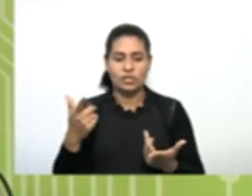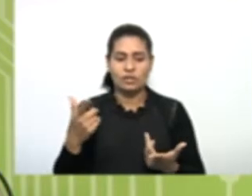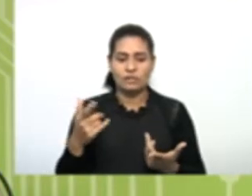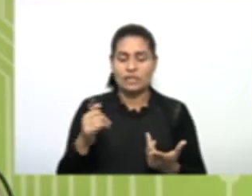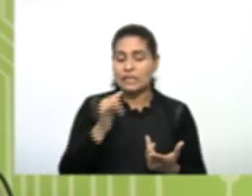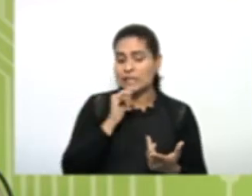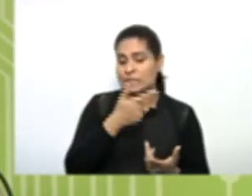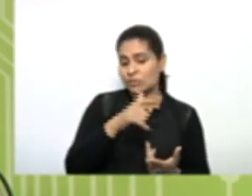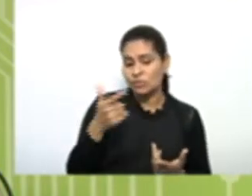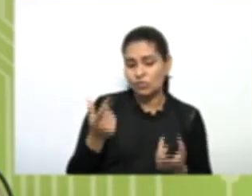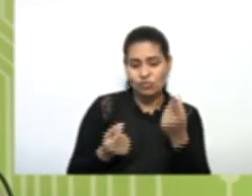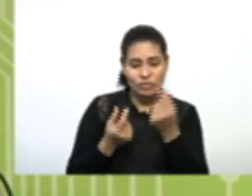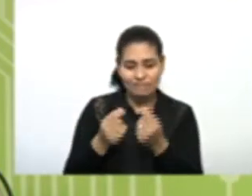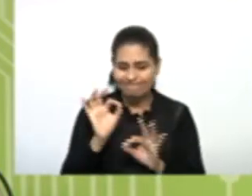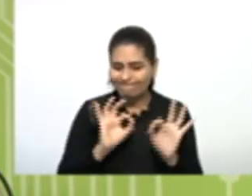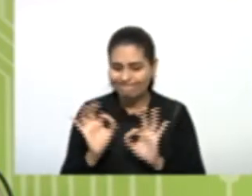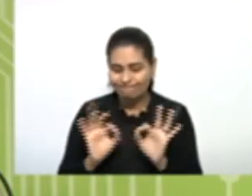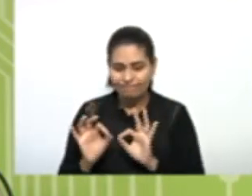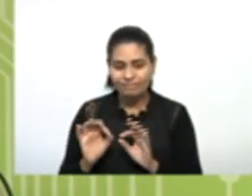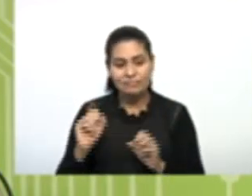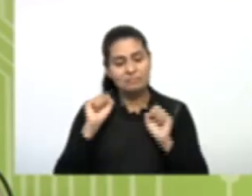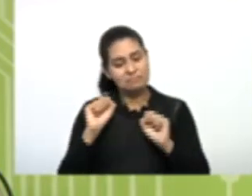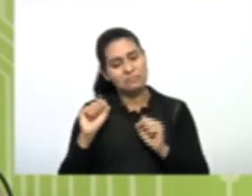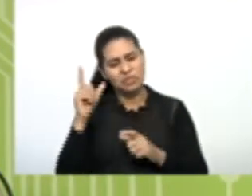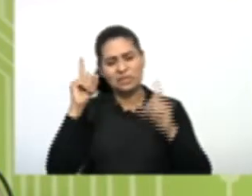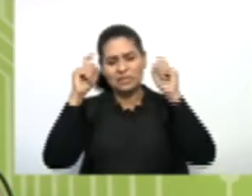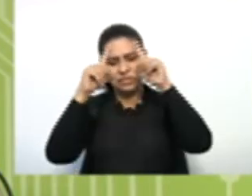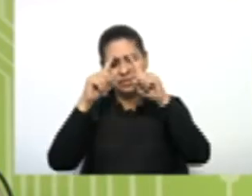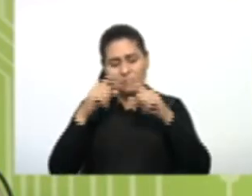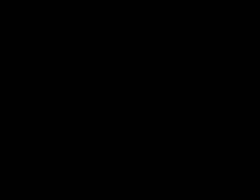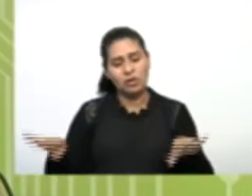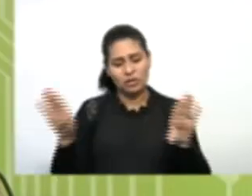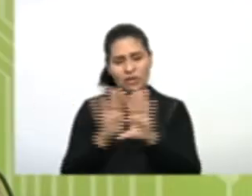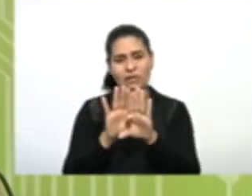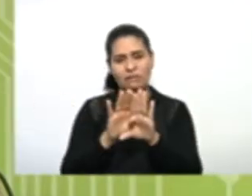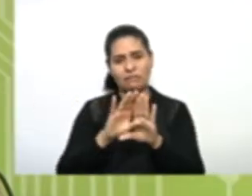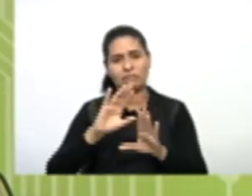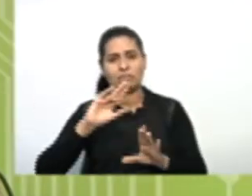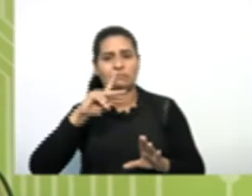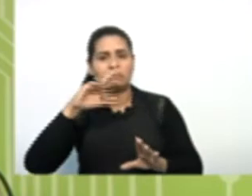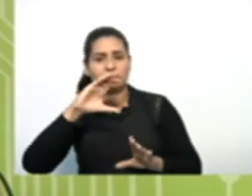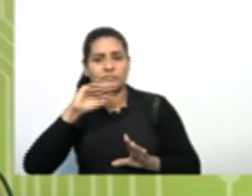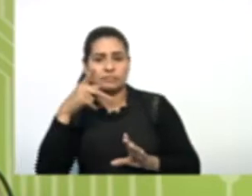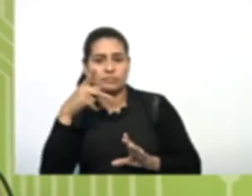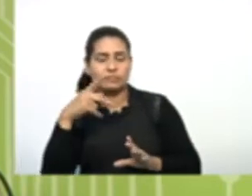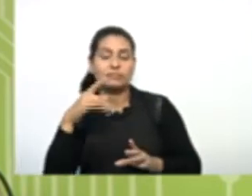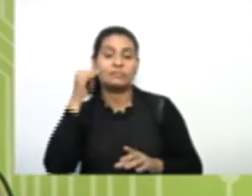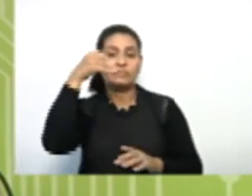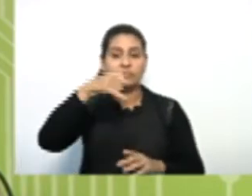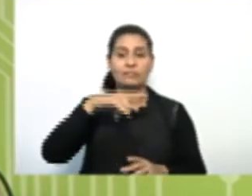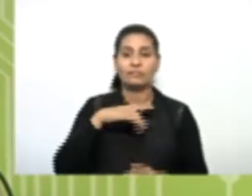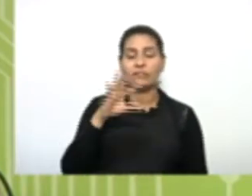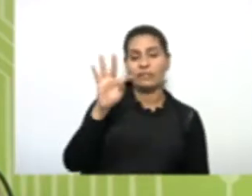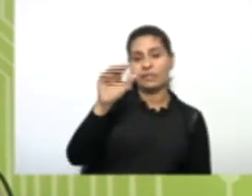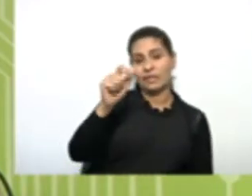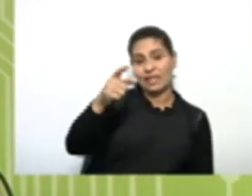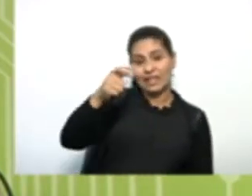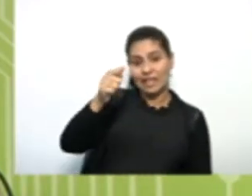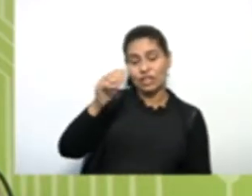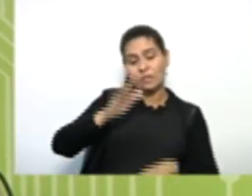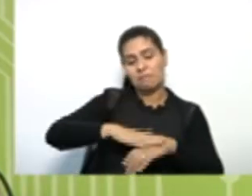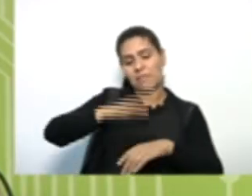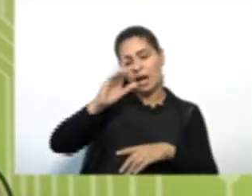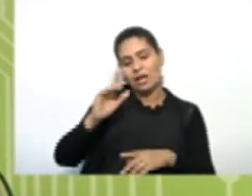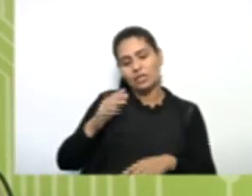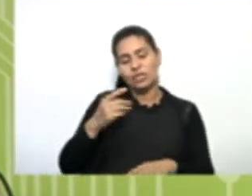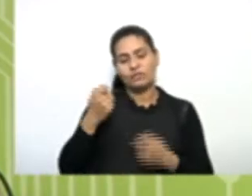vai deixar ela sem dinheiro, pode levá-la para uma situação de falência. Quando a taxa administrativa for maior do